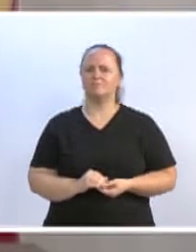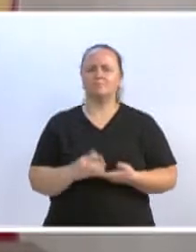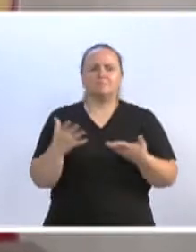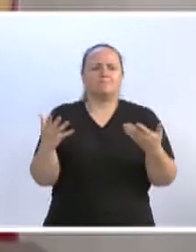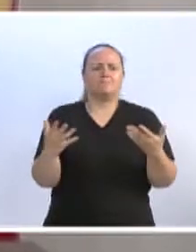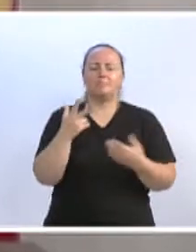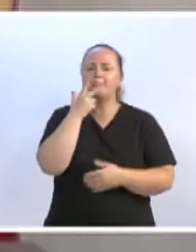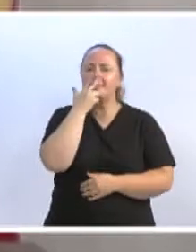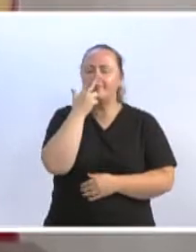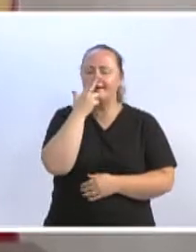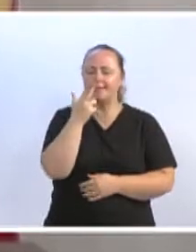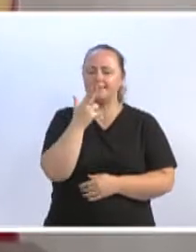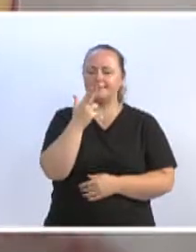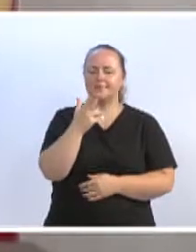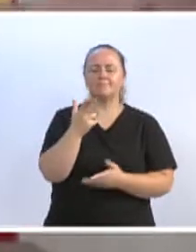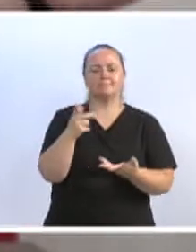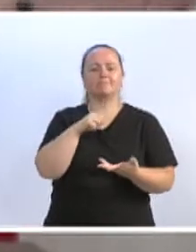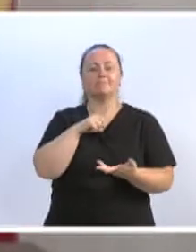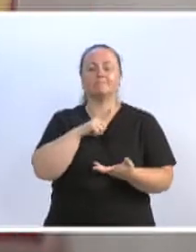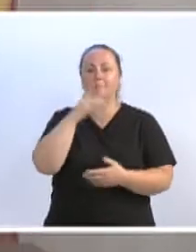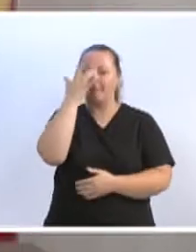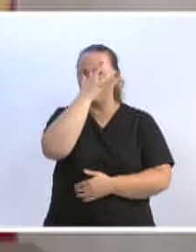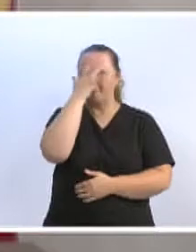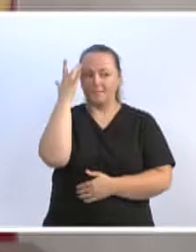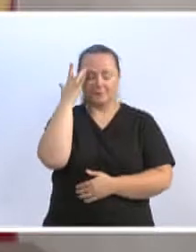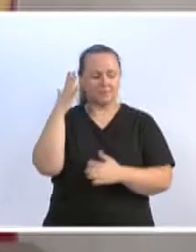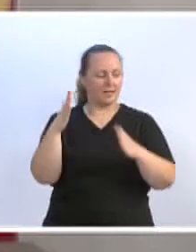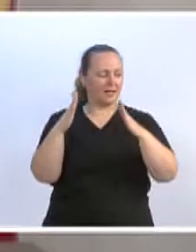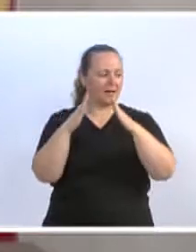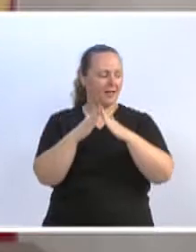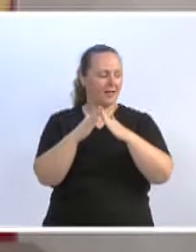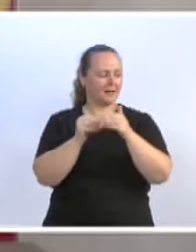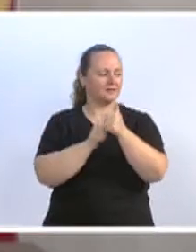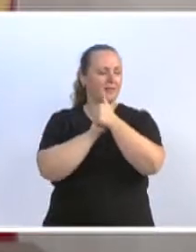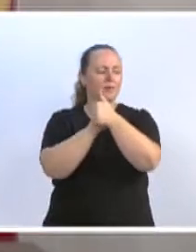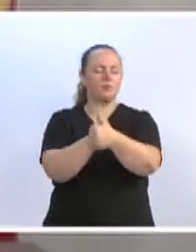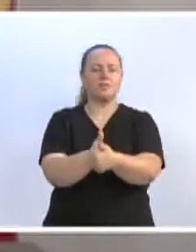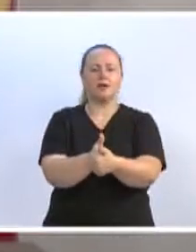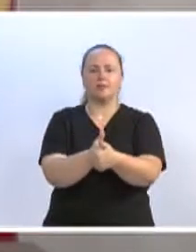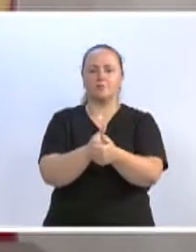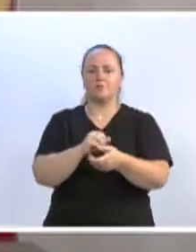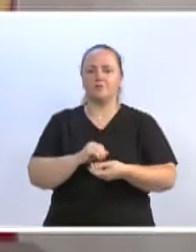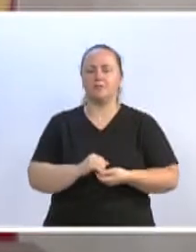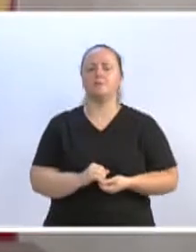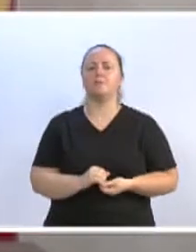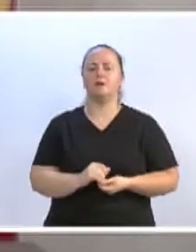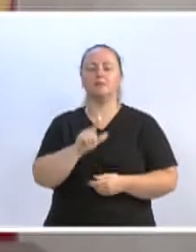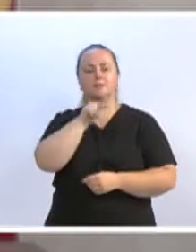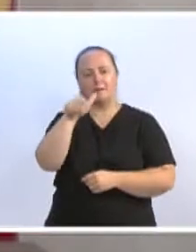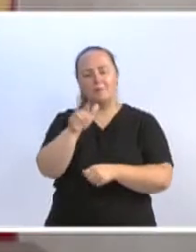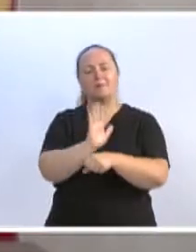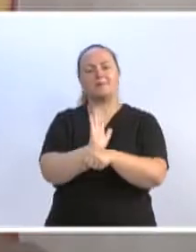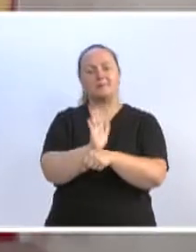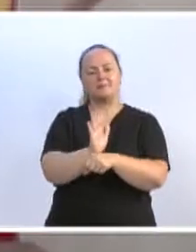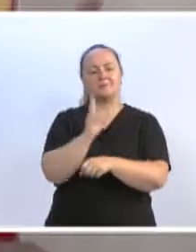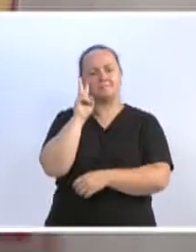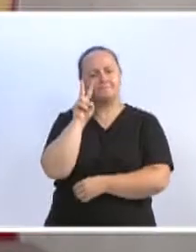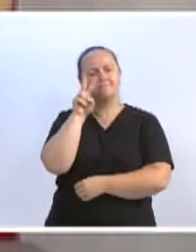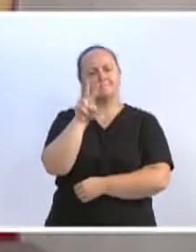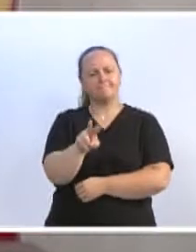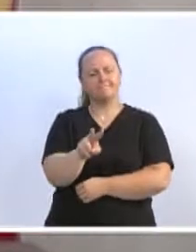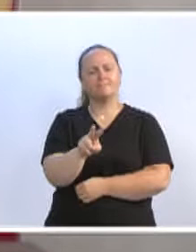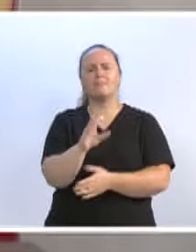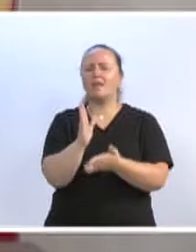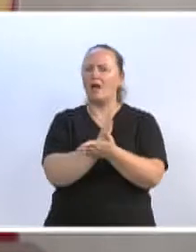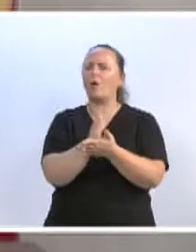pessoas que nos acompanham de casa, ou na internet, enfim, em qualquer lugar, que estão assistindo esse vídeo depois dessa solenidade e que se fazem